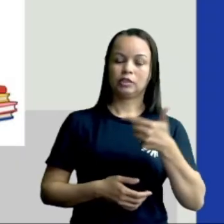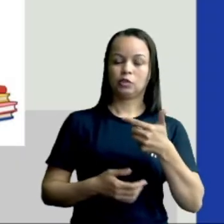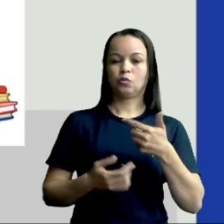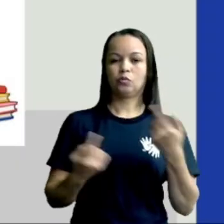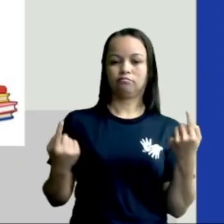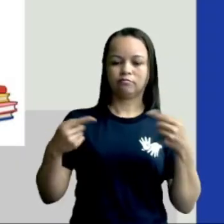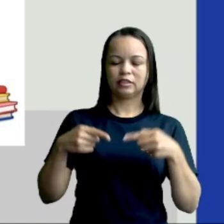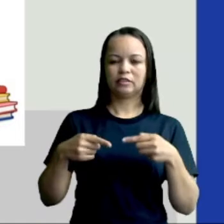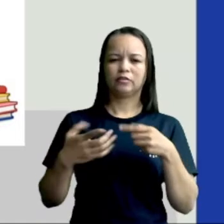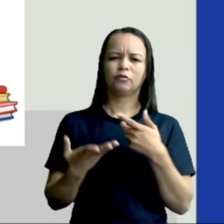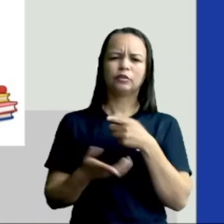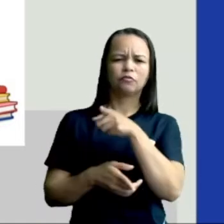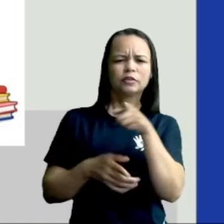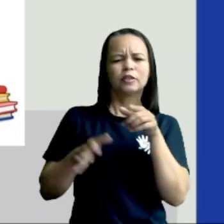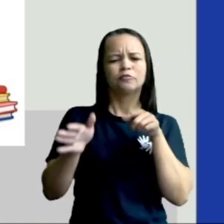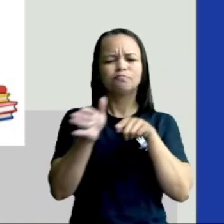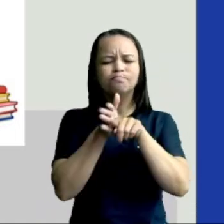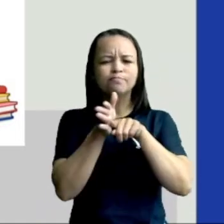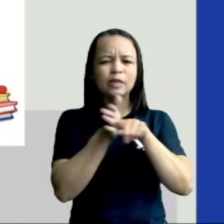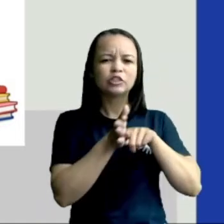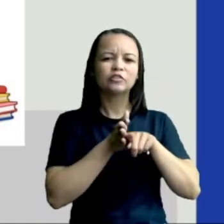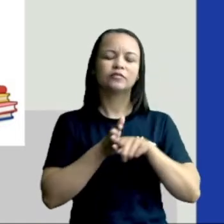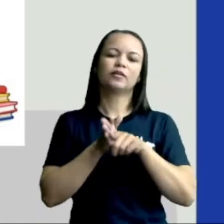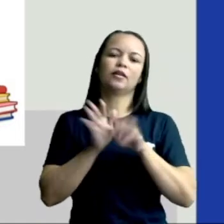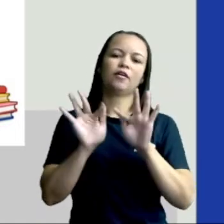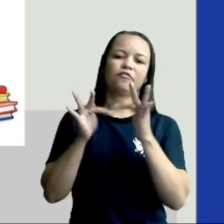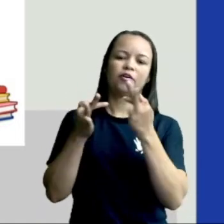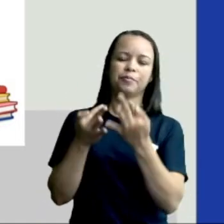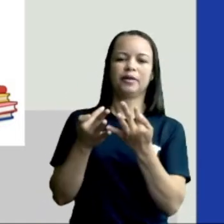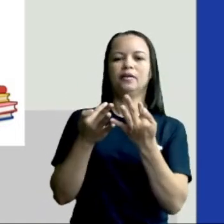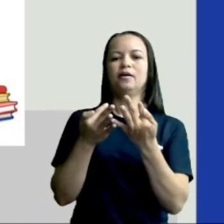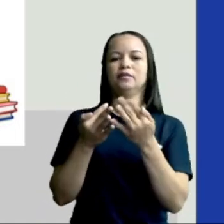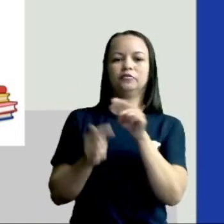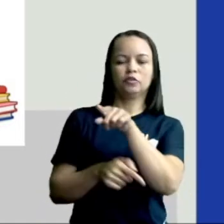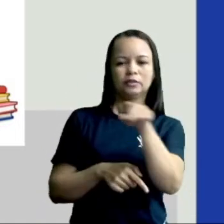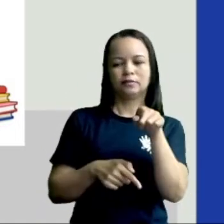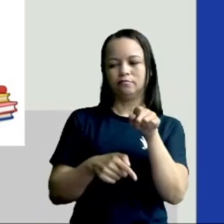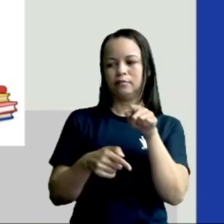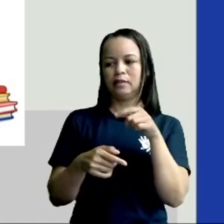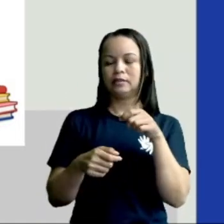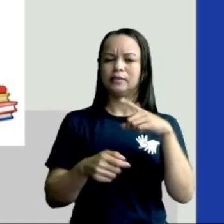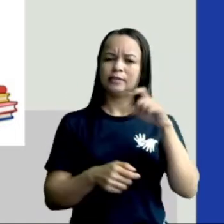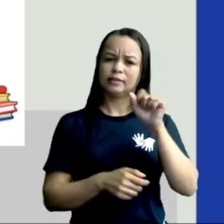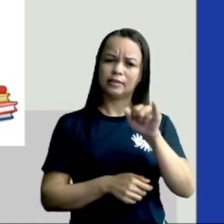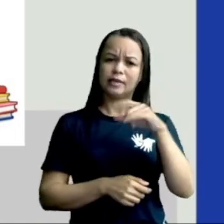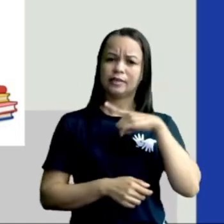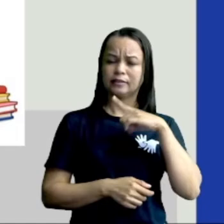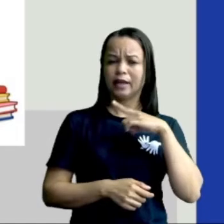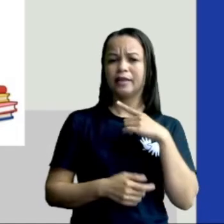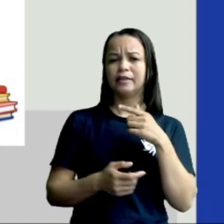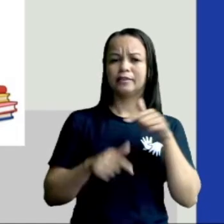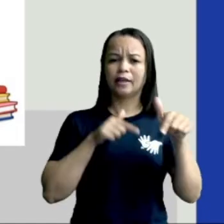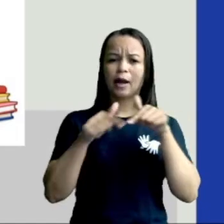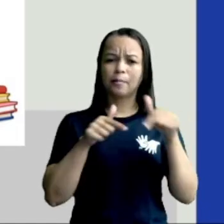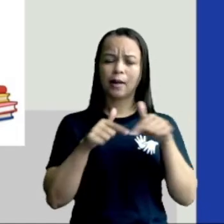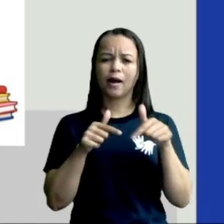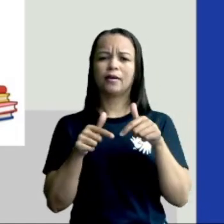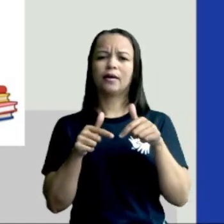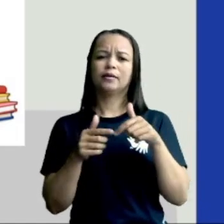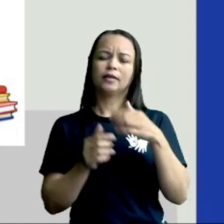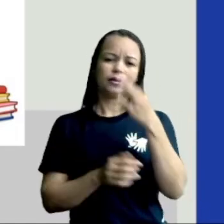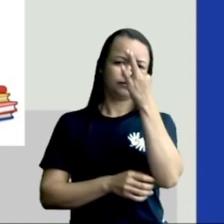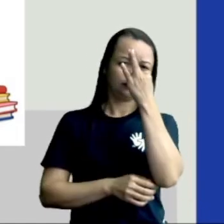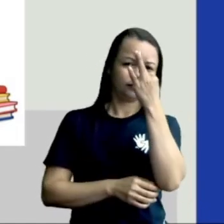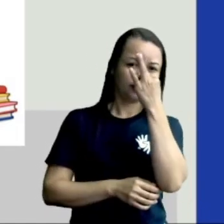na família de vocês se tem alguém que trabalha aí nesse polo industrial de Vitória. Tem alguém que trabalha na